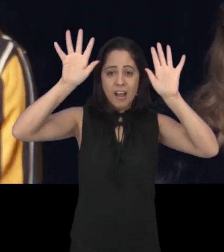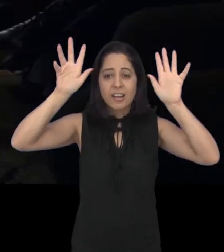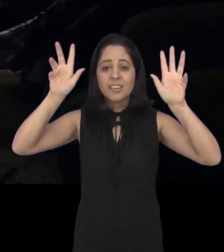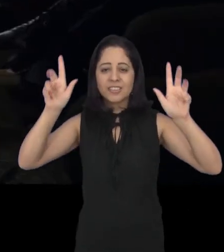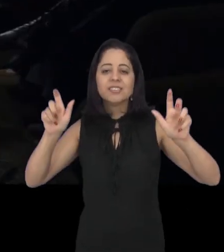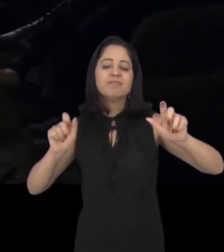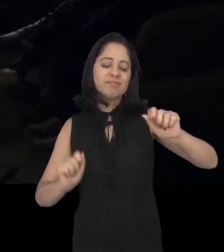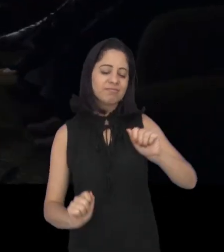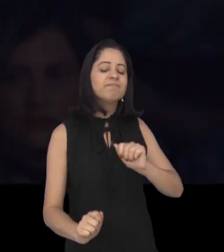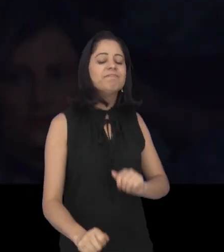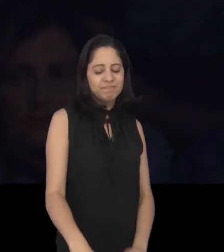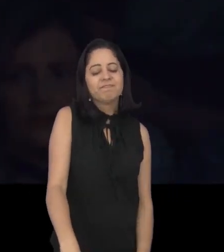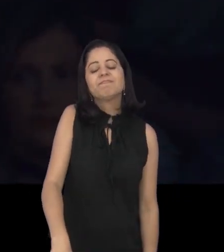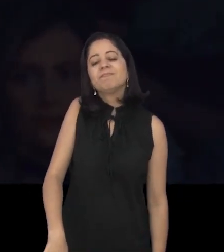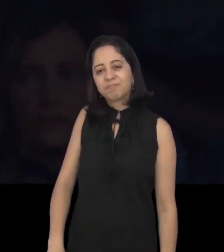interpretar.